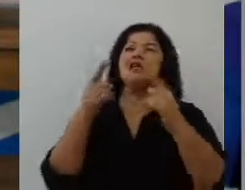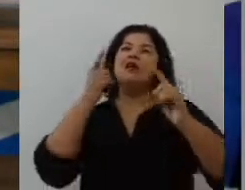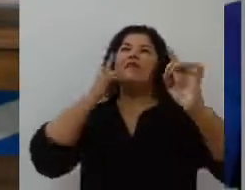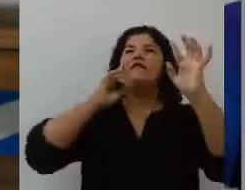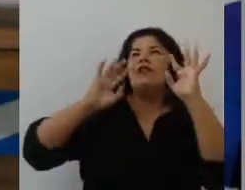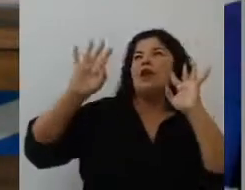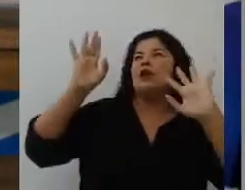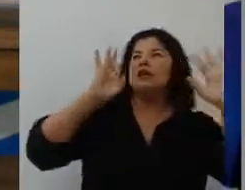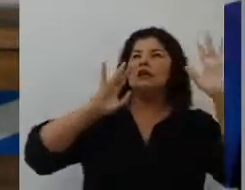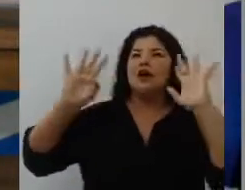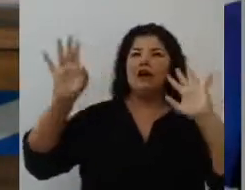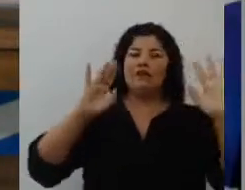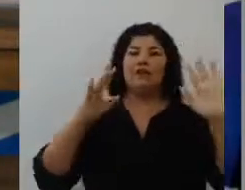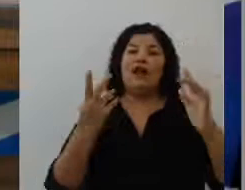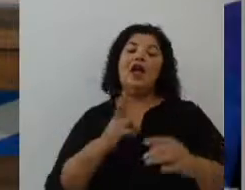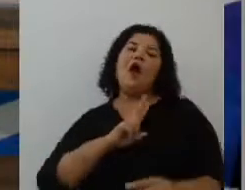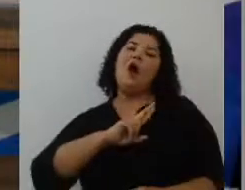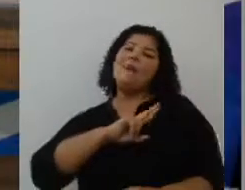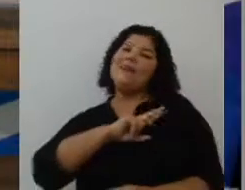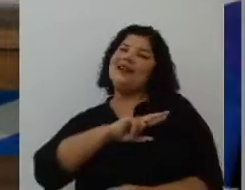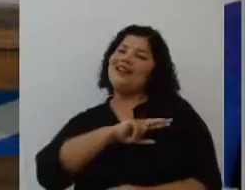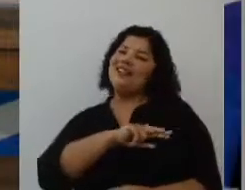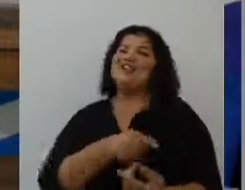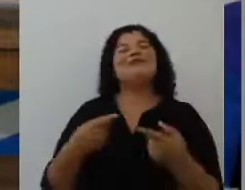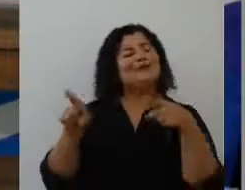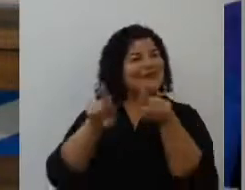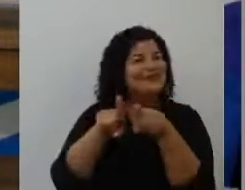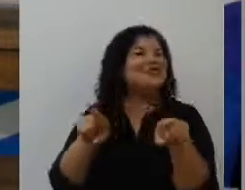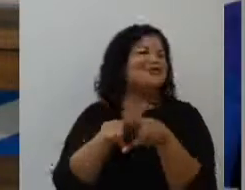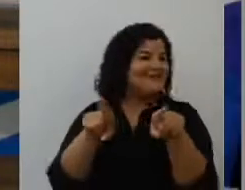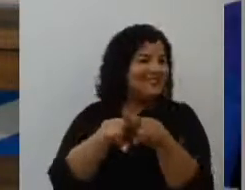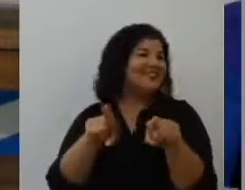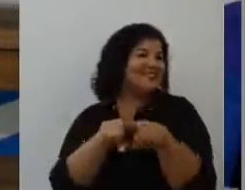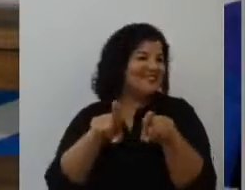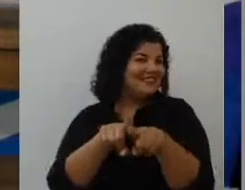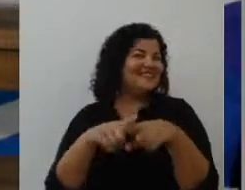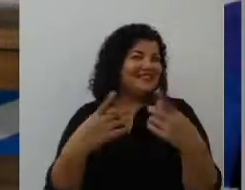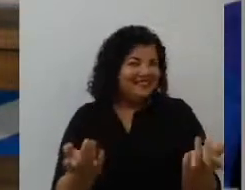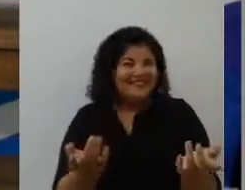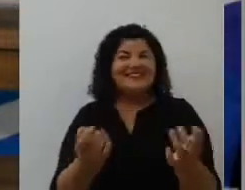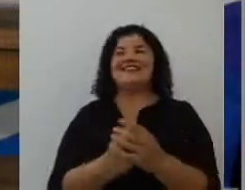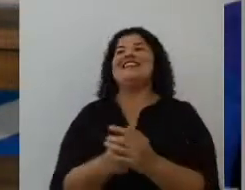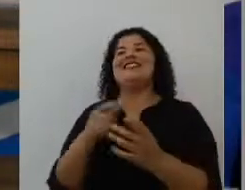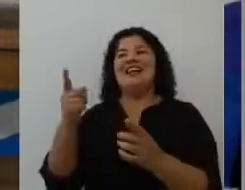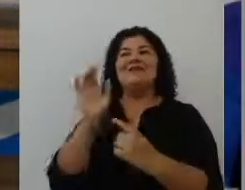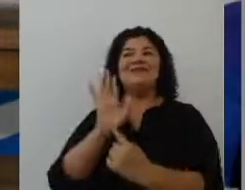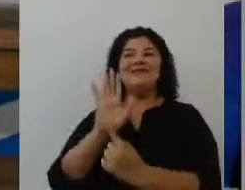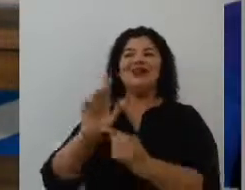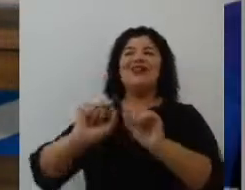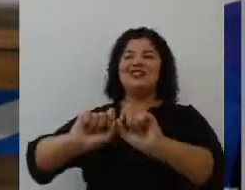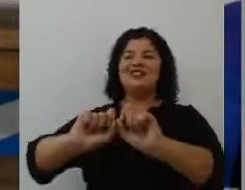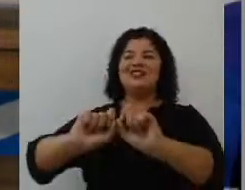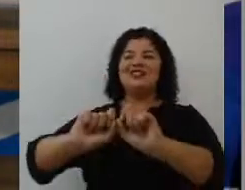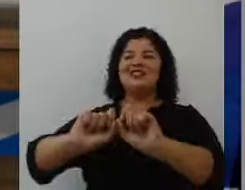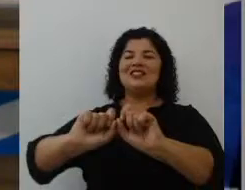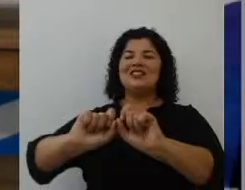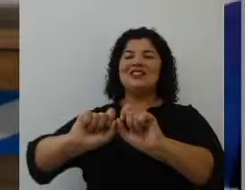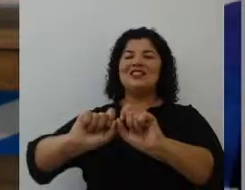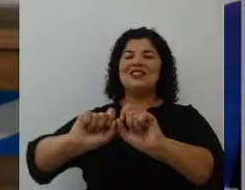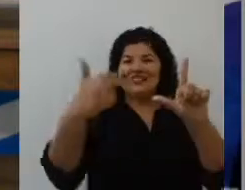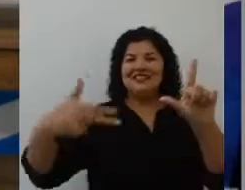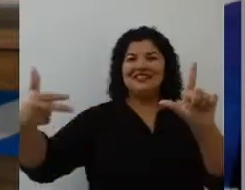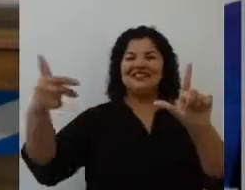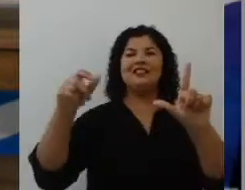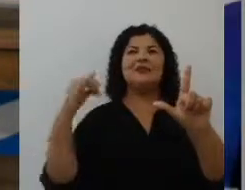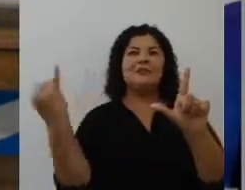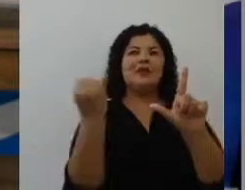filosófico. E com o Romantismo, não poderia ser diferente. Eu coloquei essa tela, talvez ela seja a mais